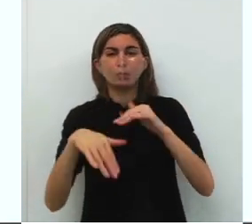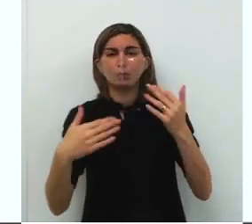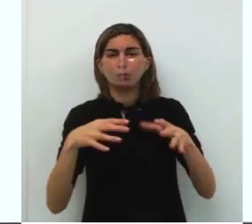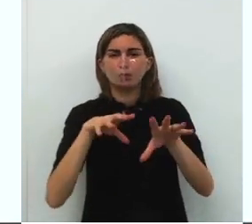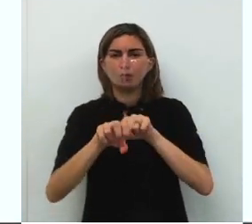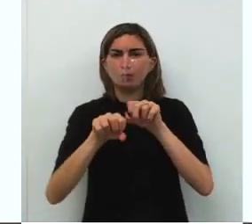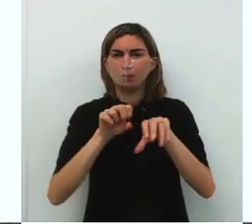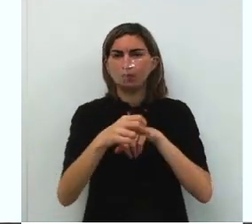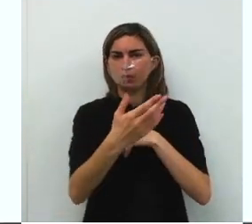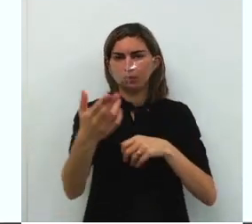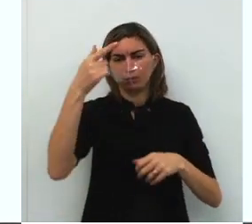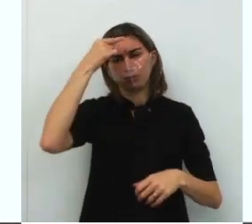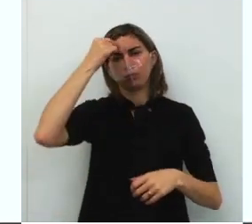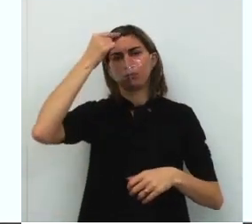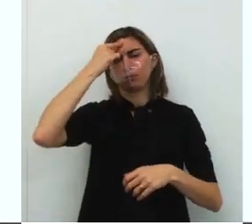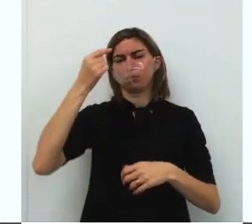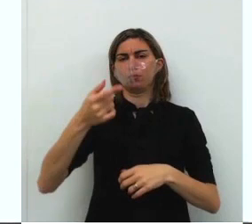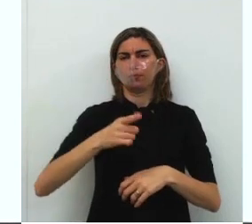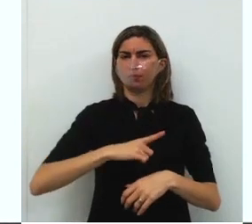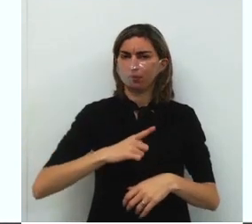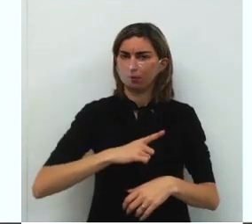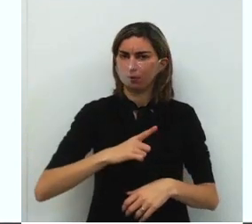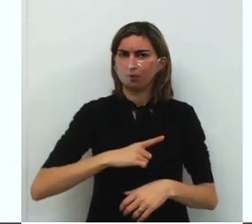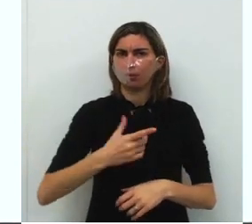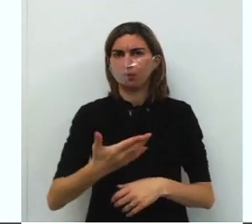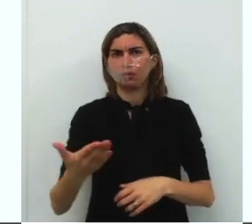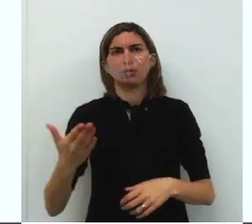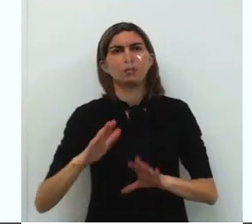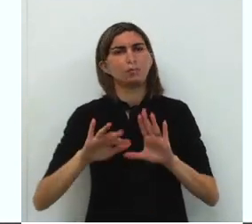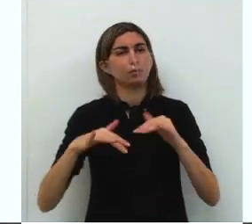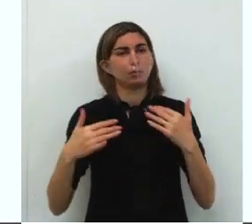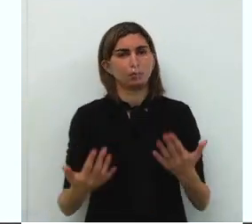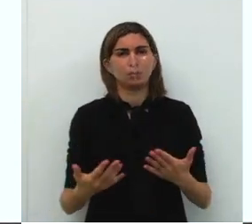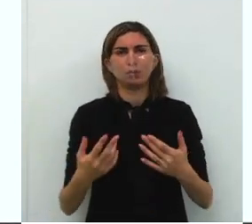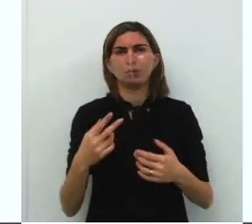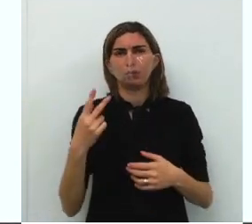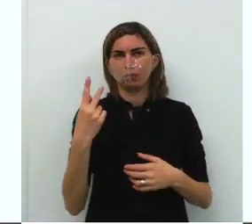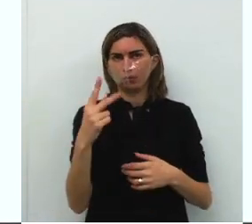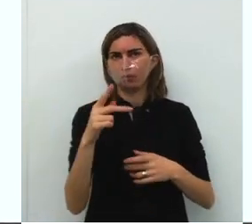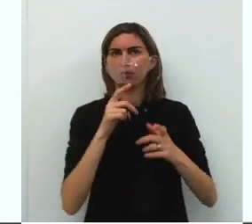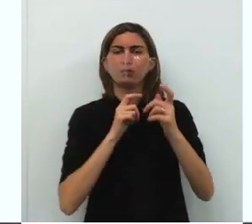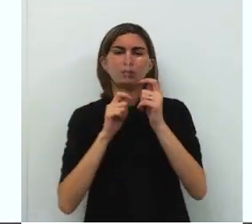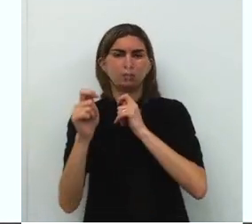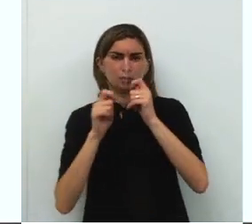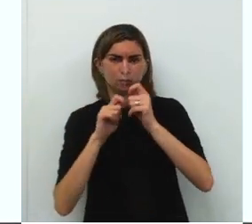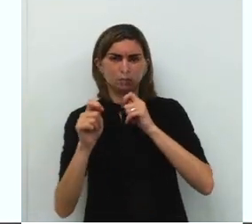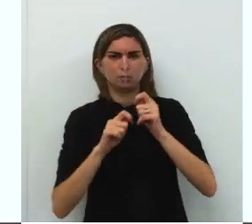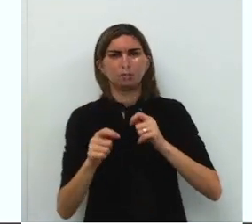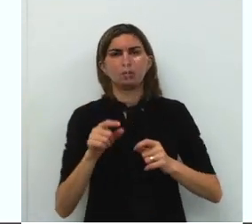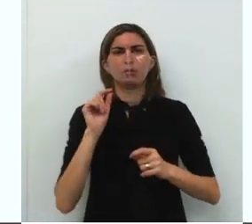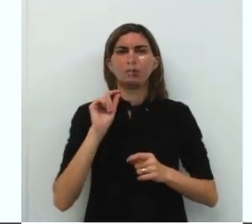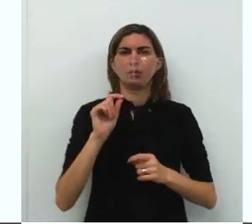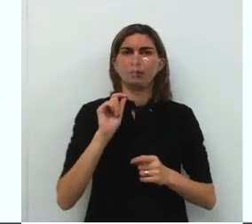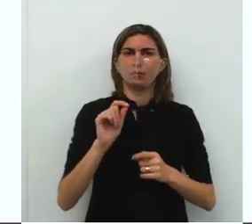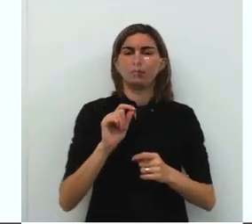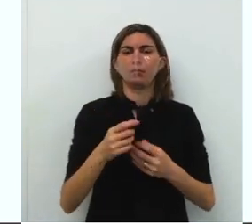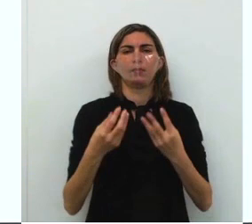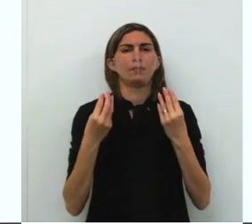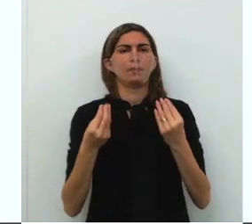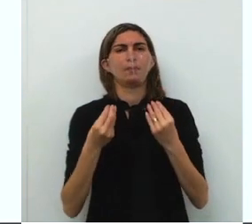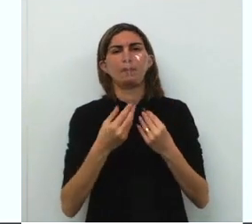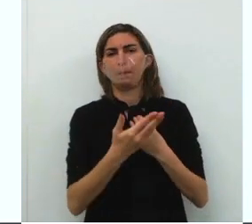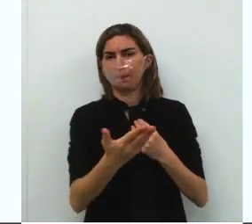quais as formações acadêmicas que você teve. Então, aí a entrevista ela é o quê?